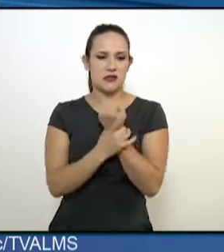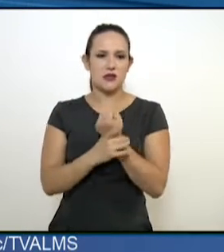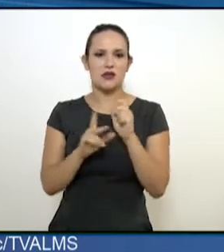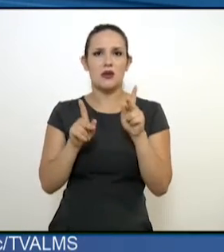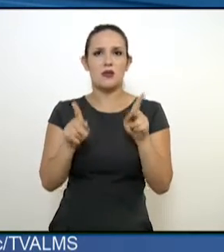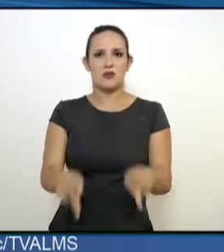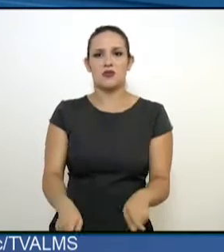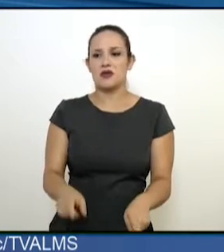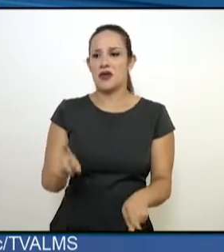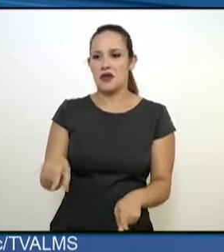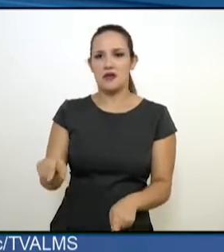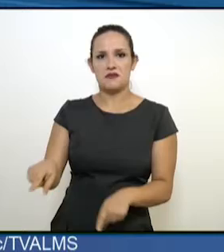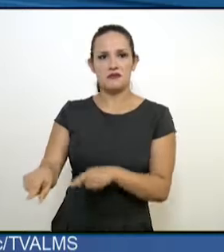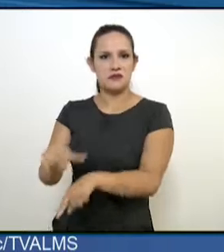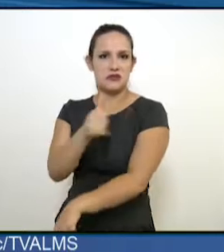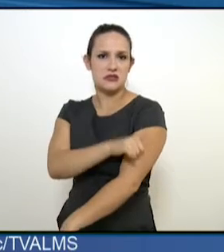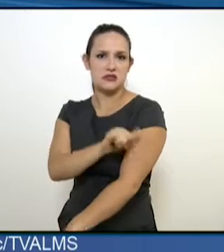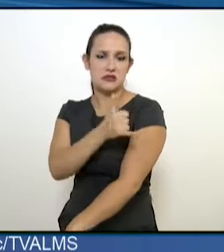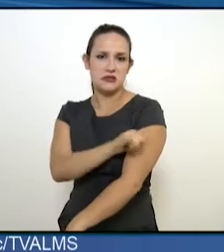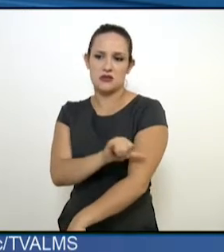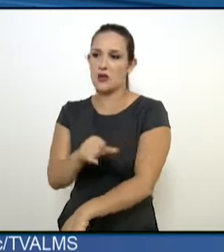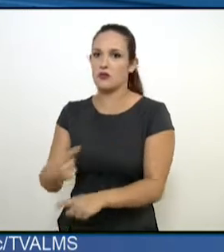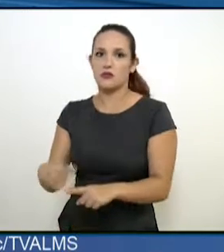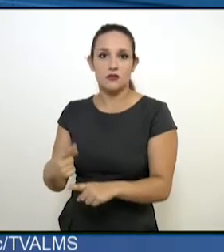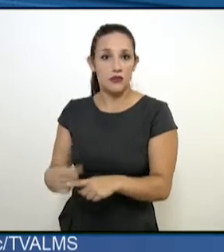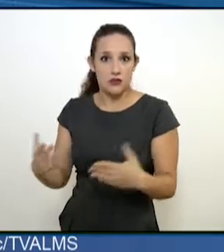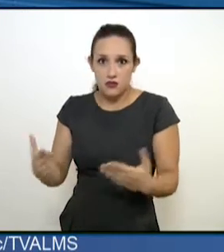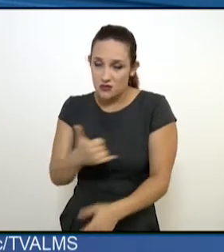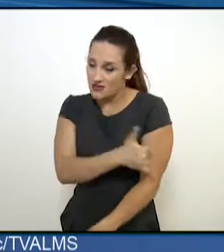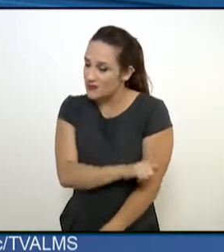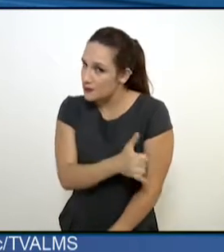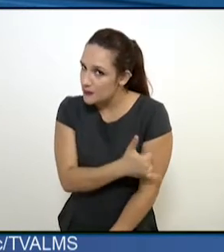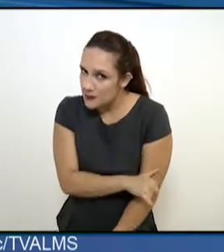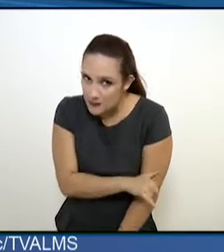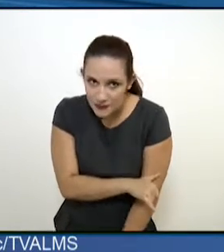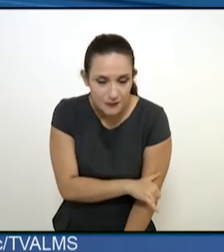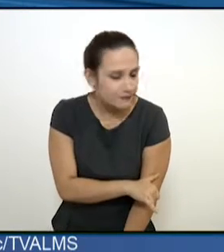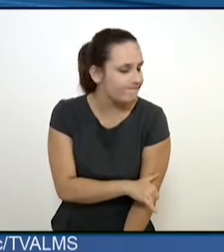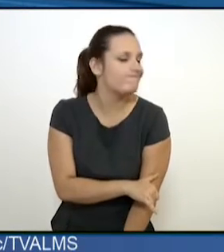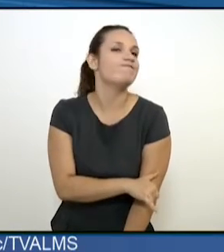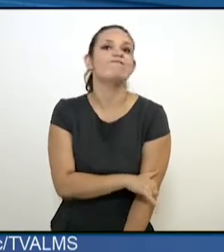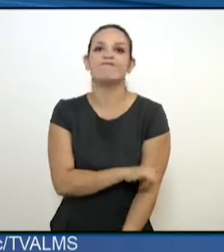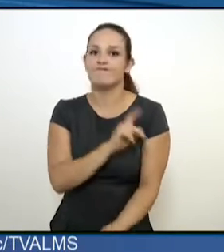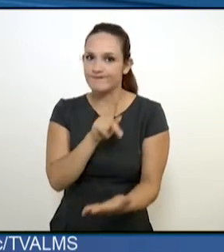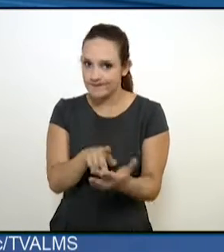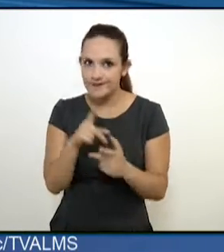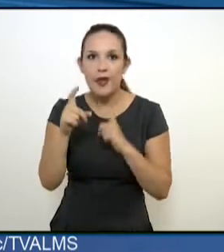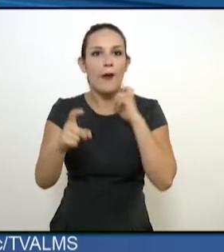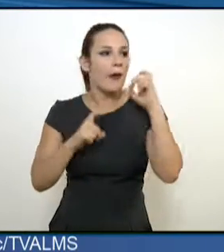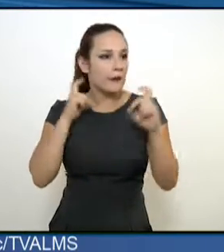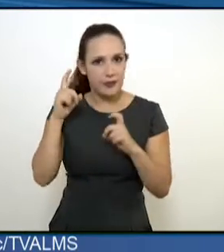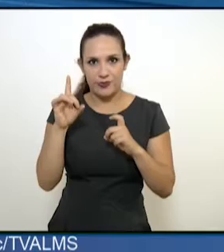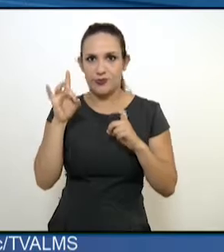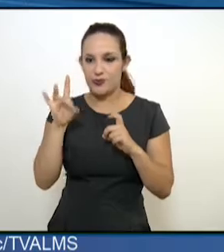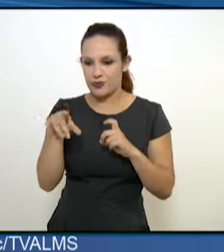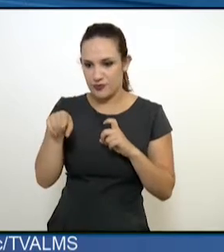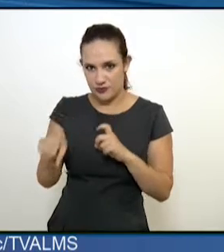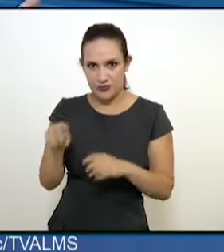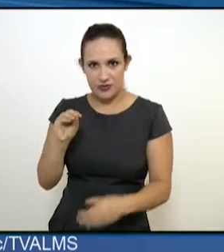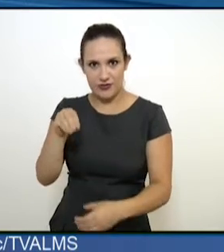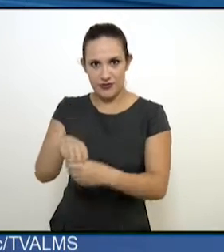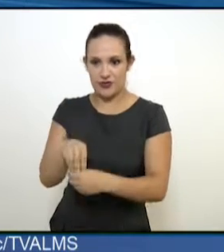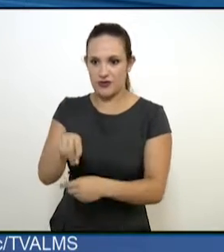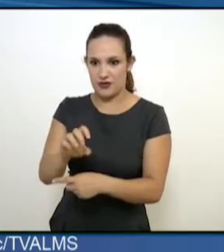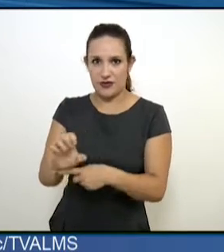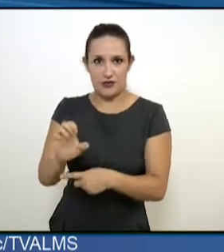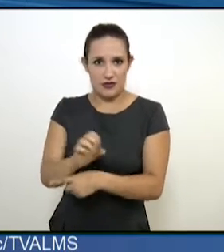Rio de Janeiro, porque a situação caótica do Rio de Janeiro realmente estava preocupando não só o